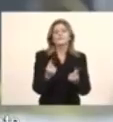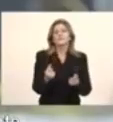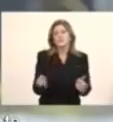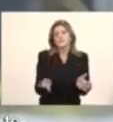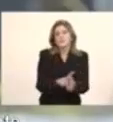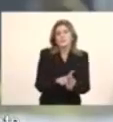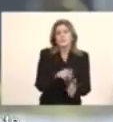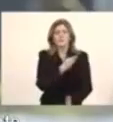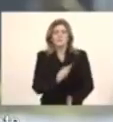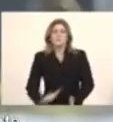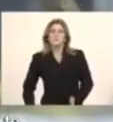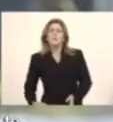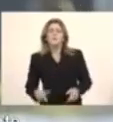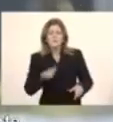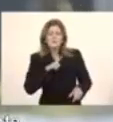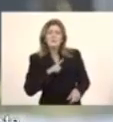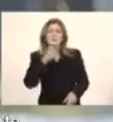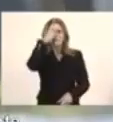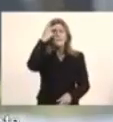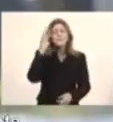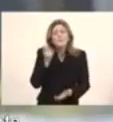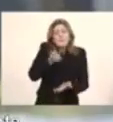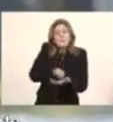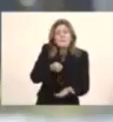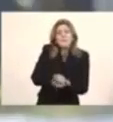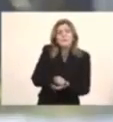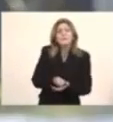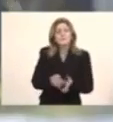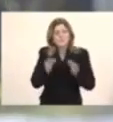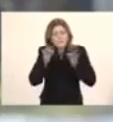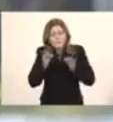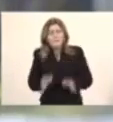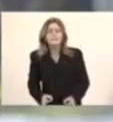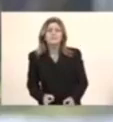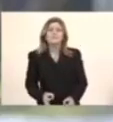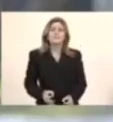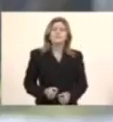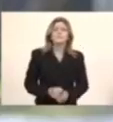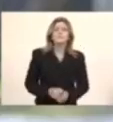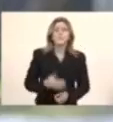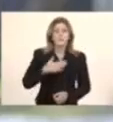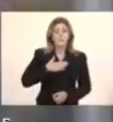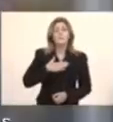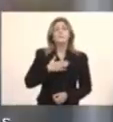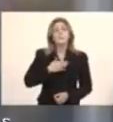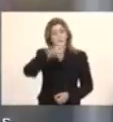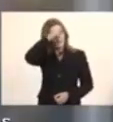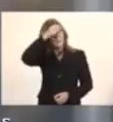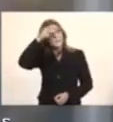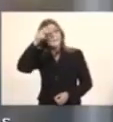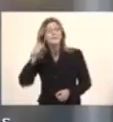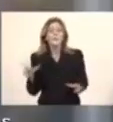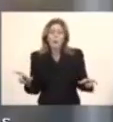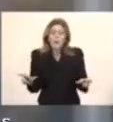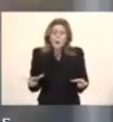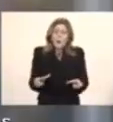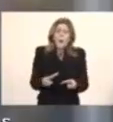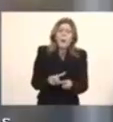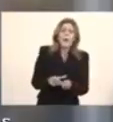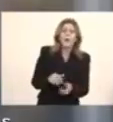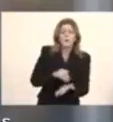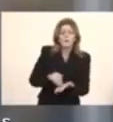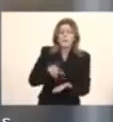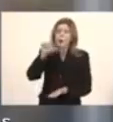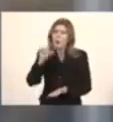Não existe dinheiro público, existe dinheiro do contribuinte, dos cidadãos que pagam os seus impostos. No meu governo, vamos